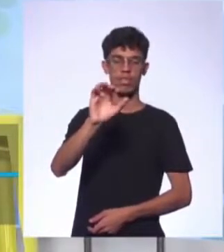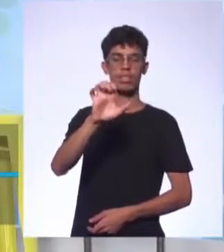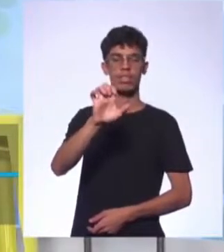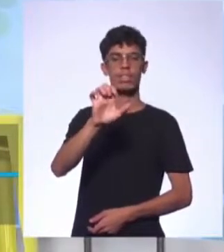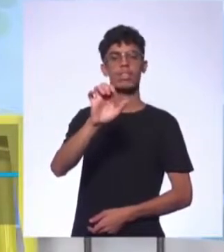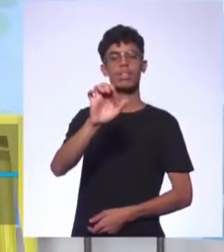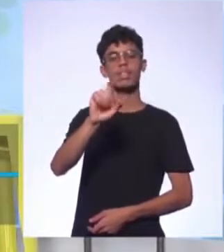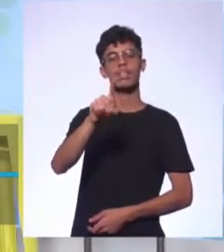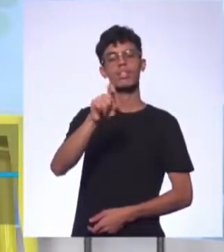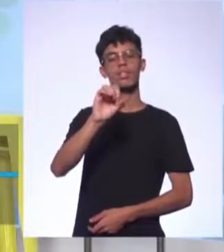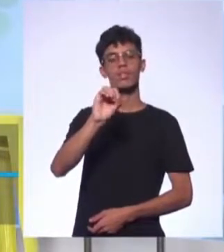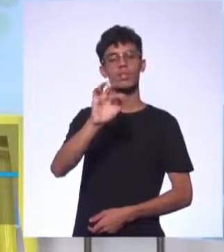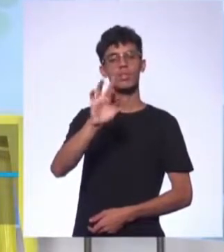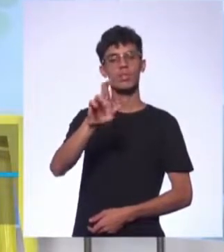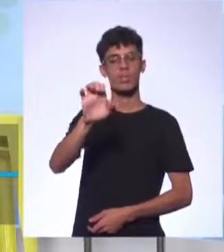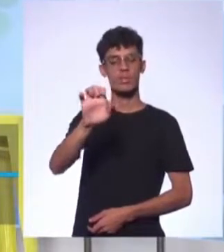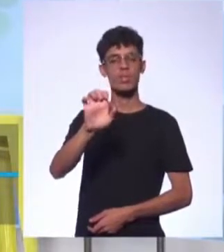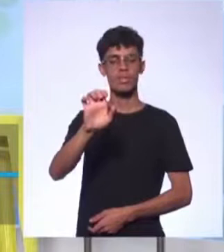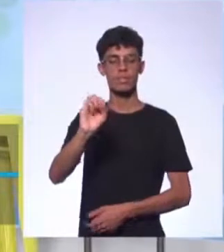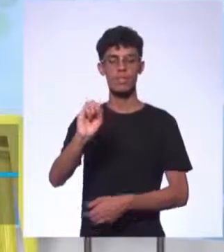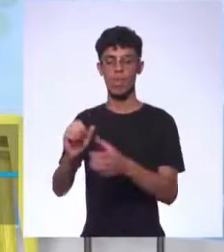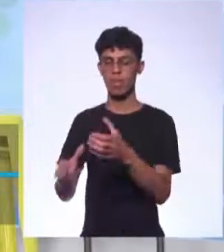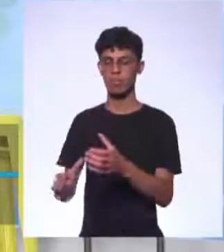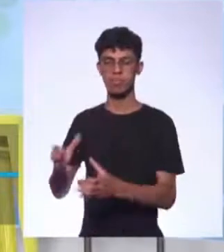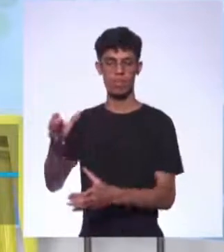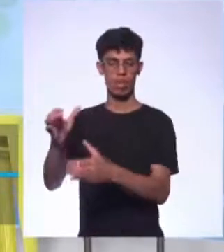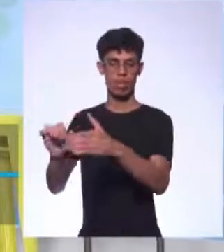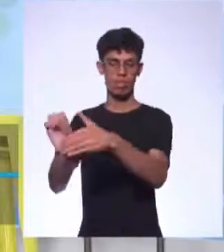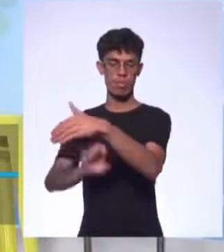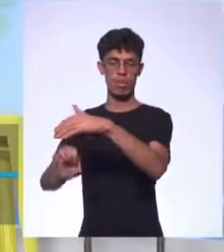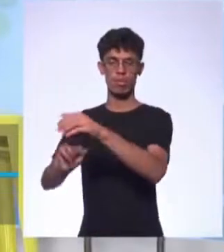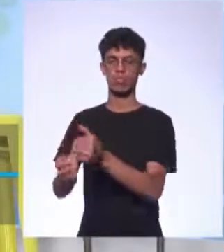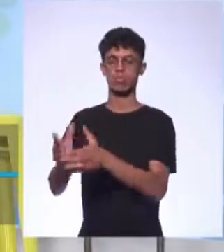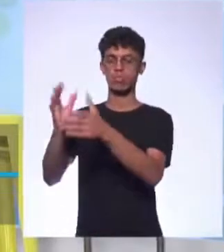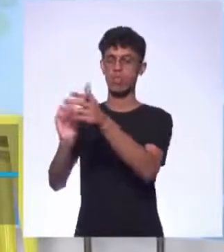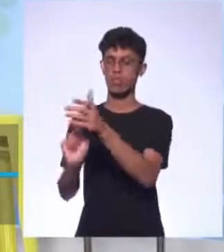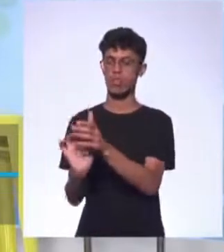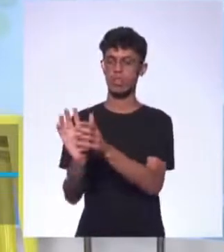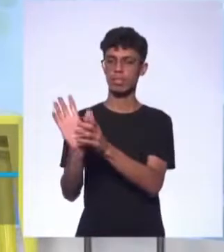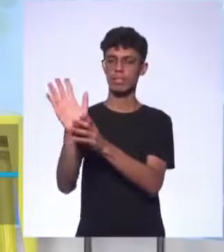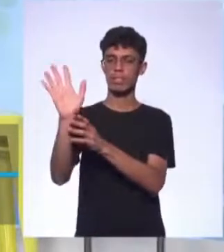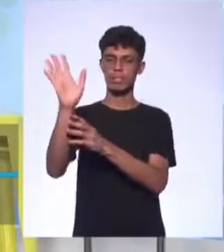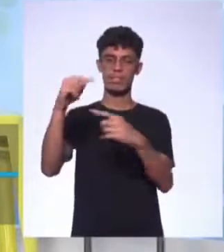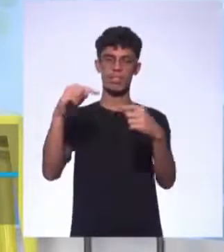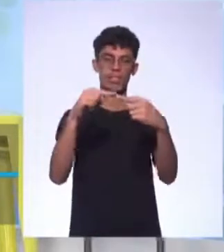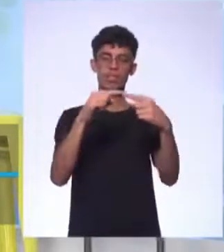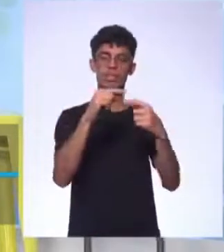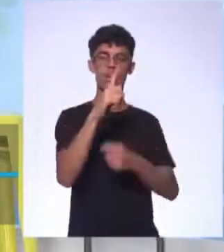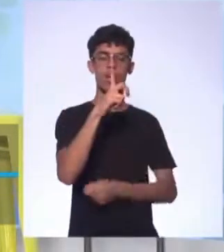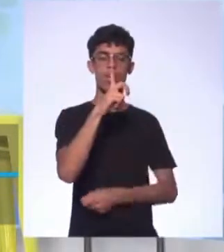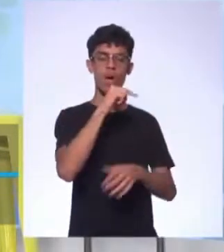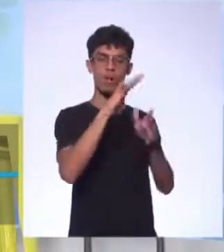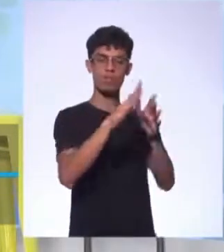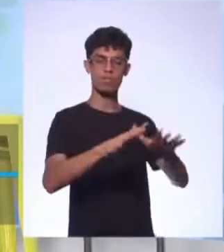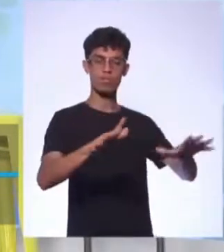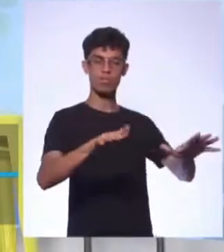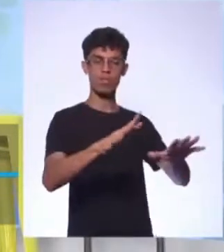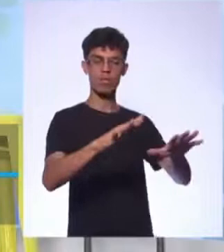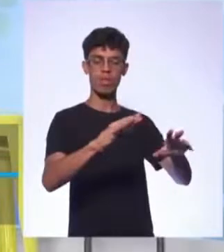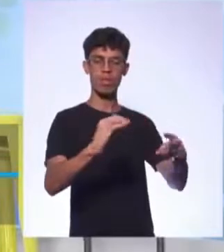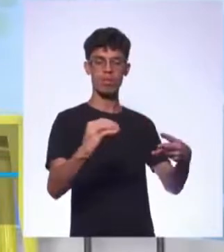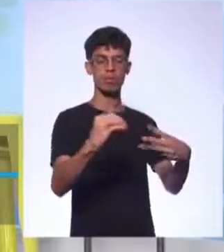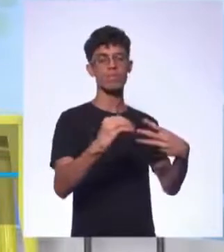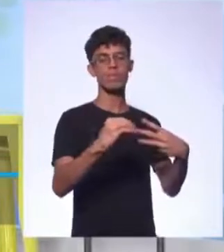dos vulcões. Ele é um poluente primário, ok? Em combinação com a molécula da água, ele se torna